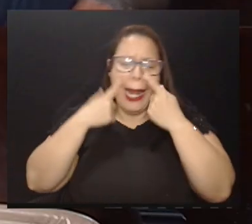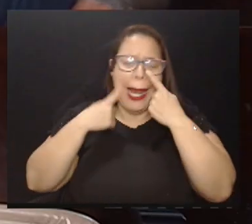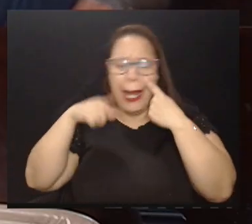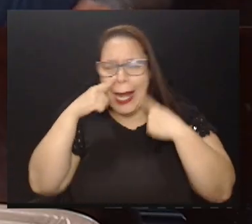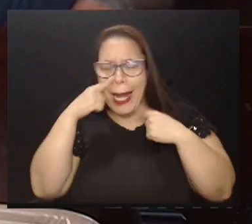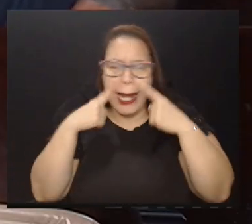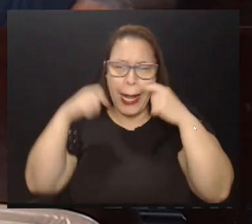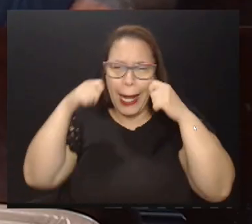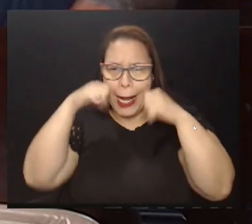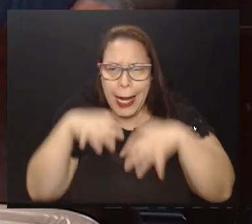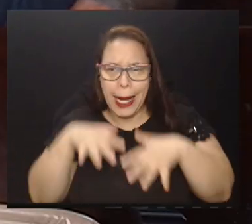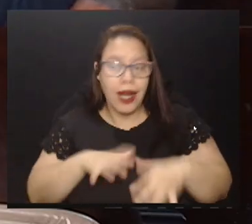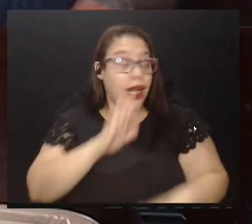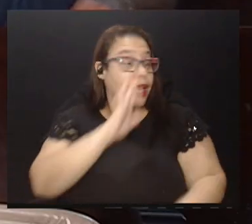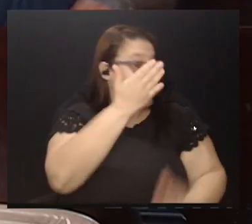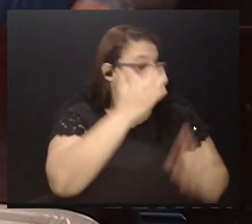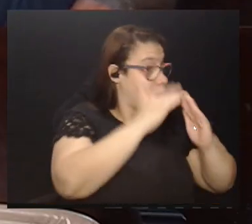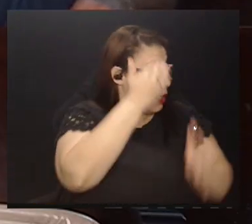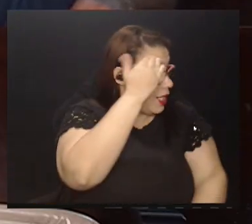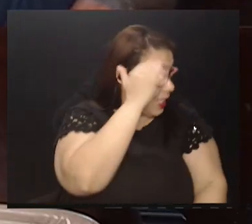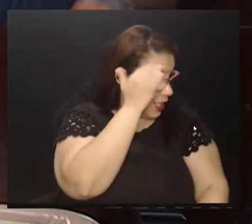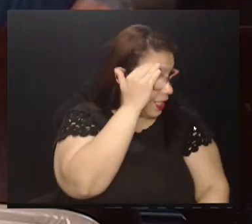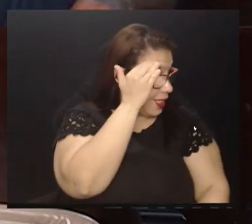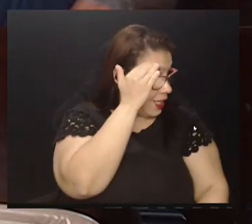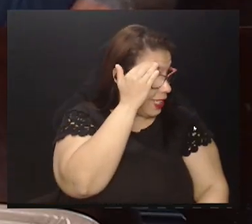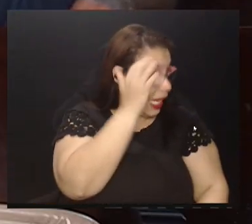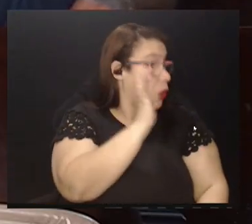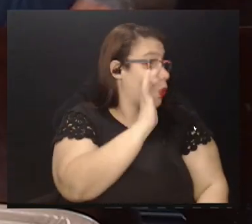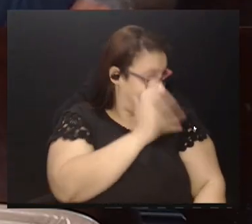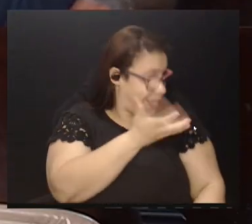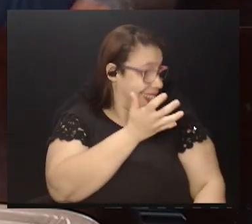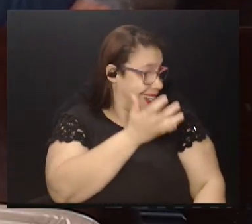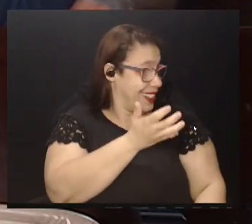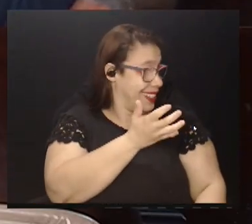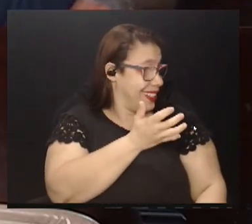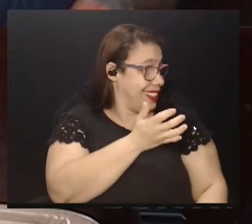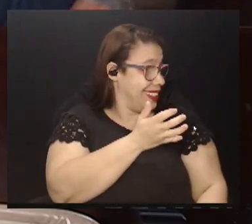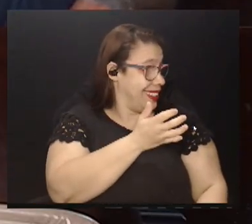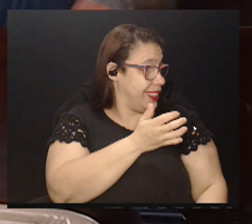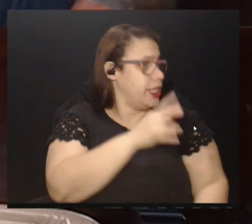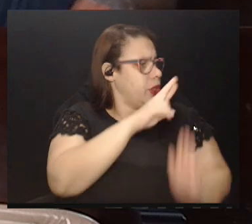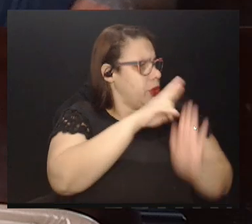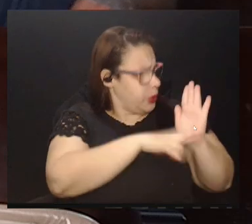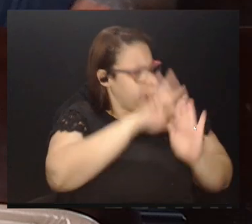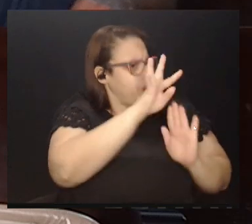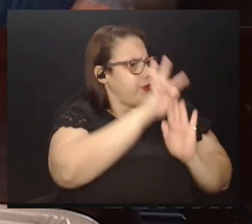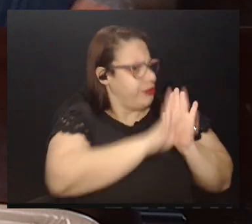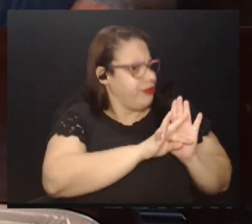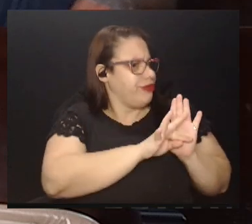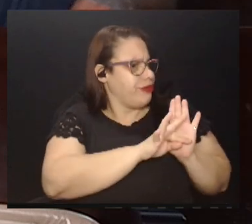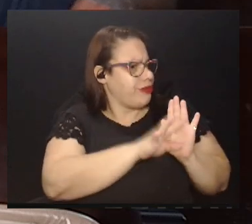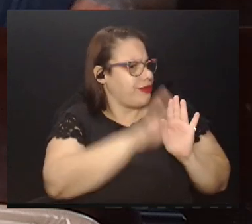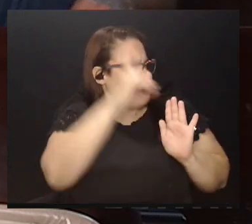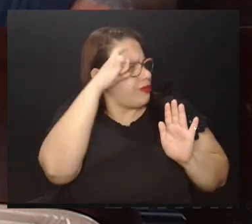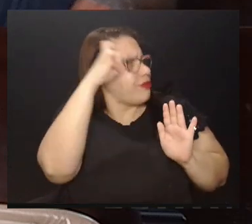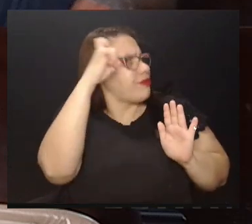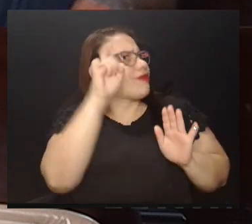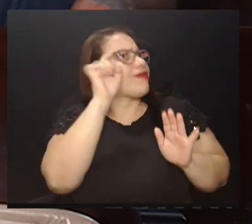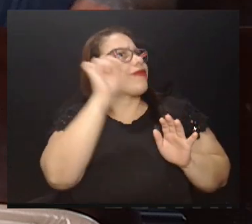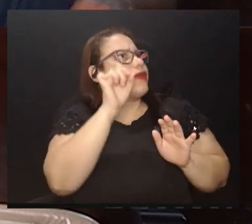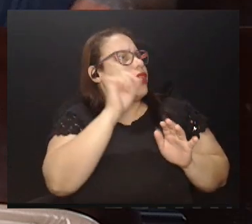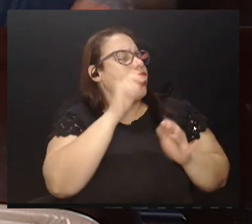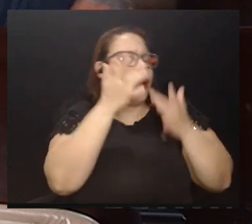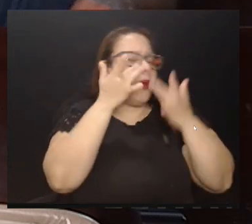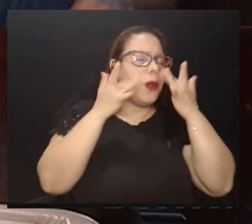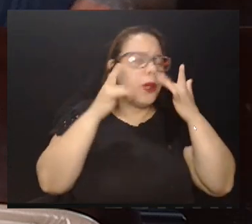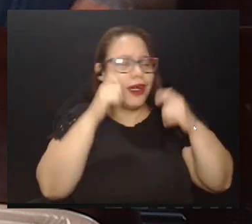casa entender. Isso acontece, às vezes, num roteiro, a ideia é sair um drama e sair uma comédia, vai sair uma comédia e